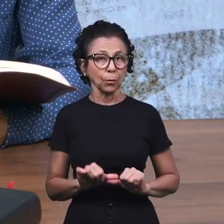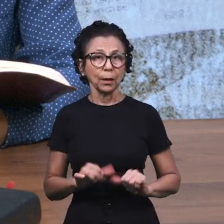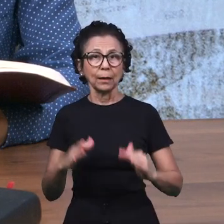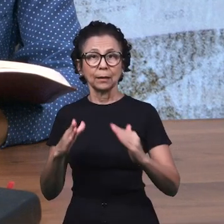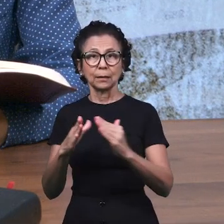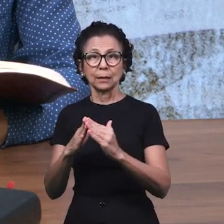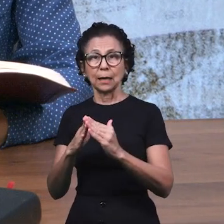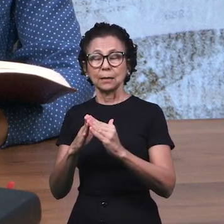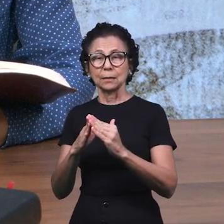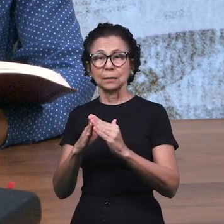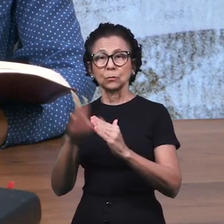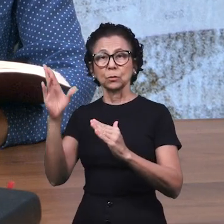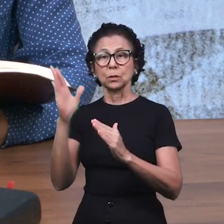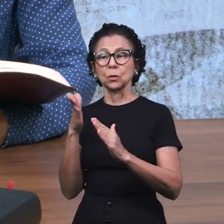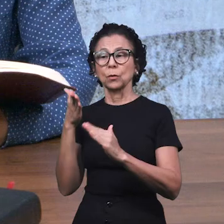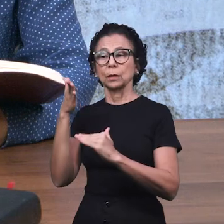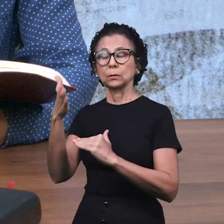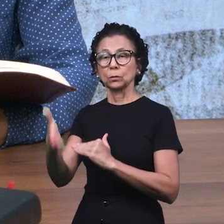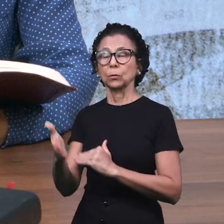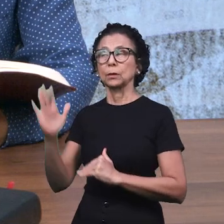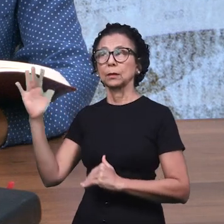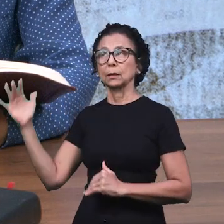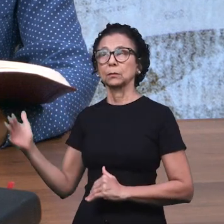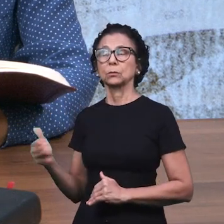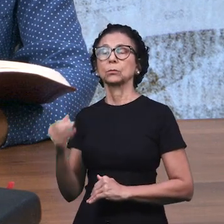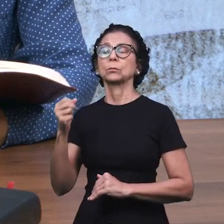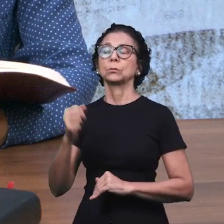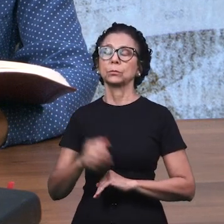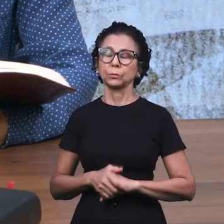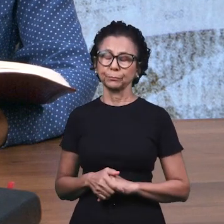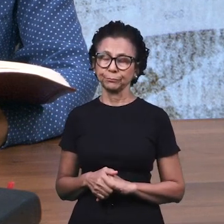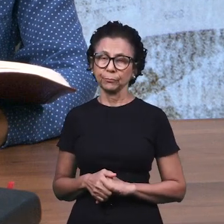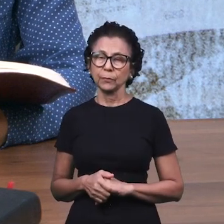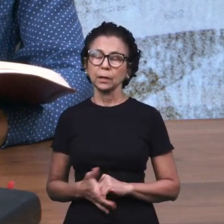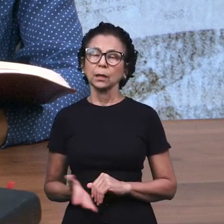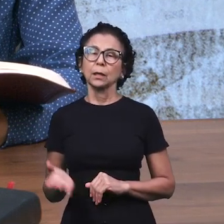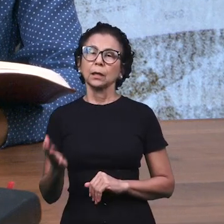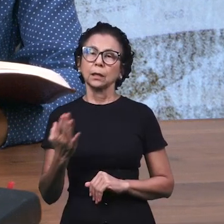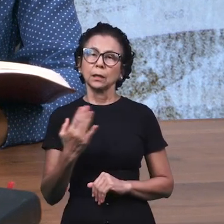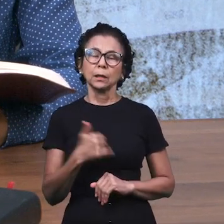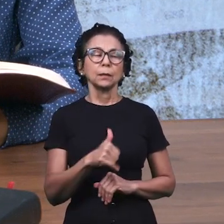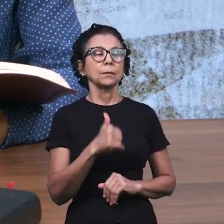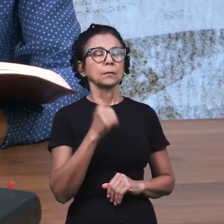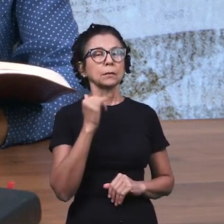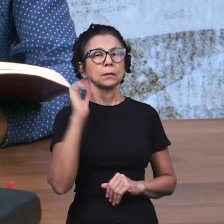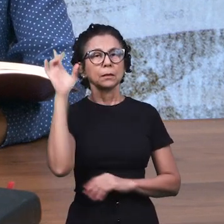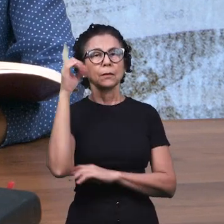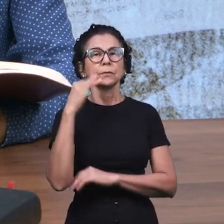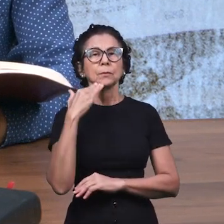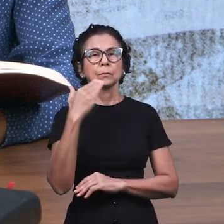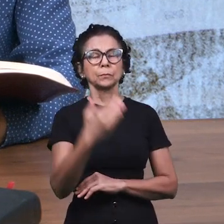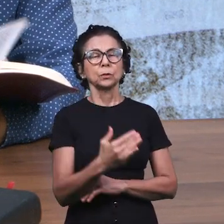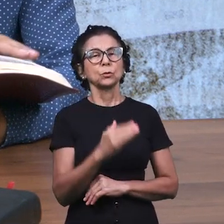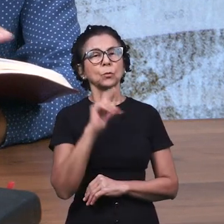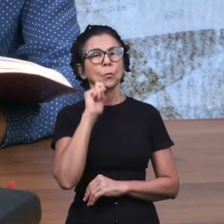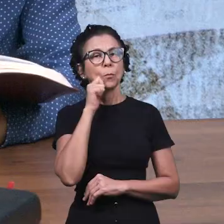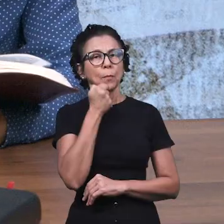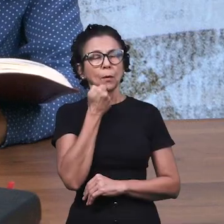adorou. Então veio à sua casa e pediu pão, e lhe puseram pão, e comeu.